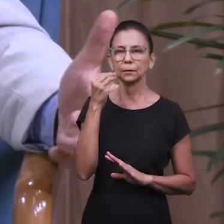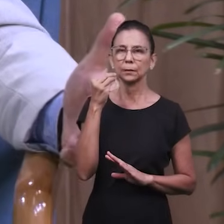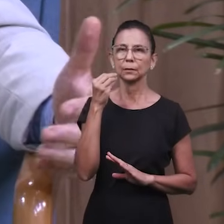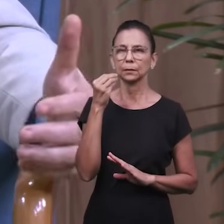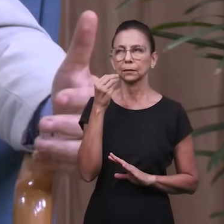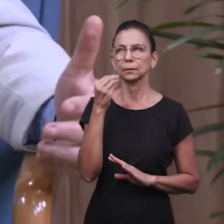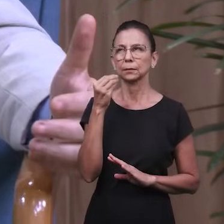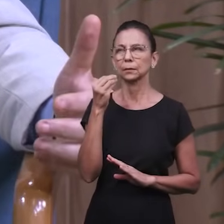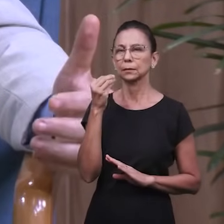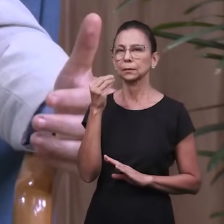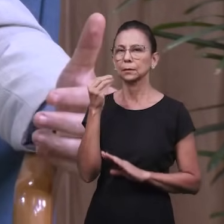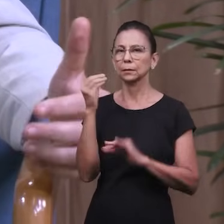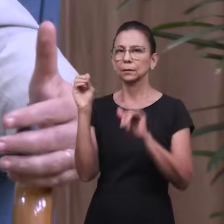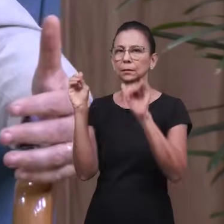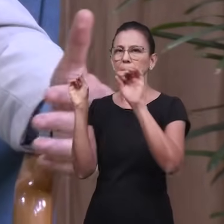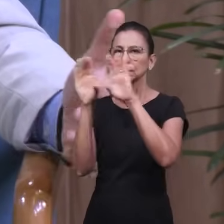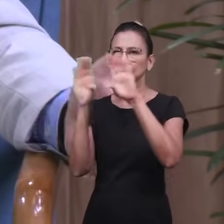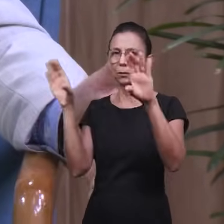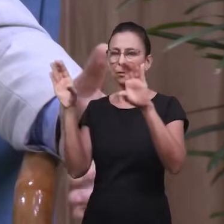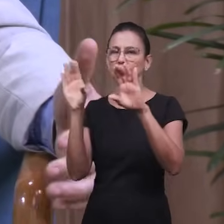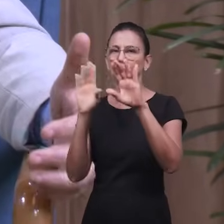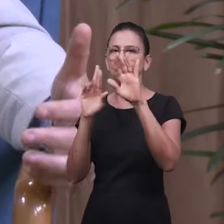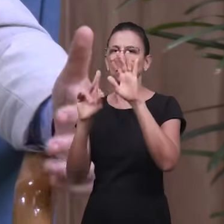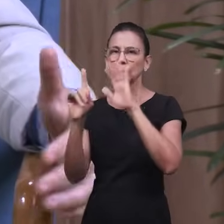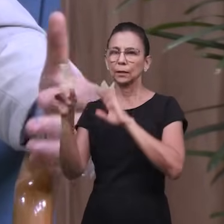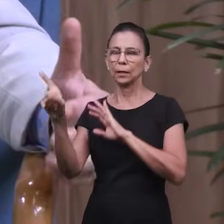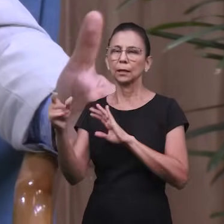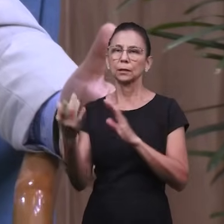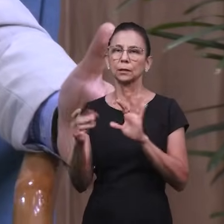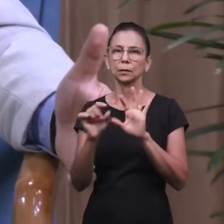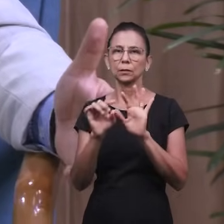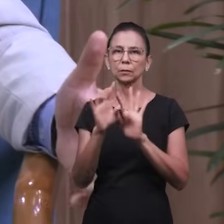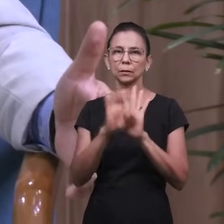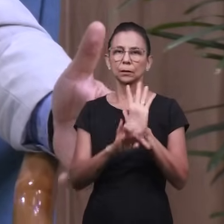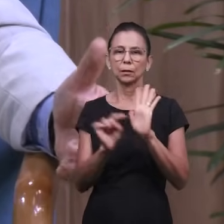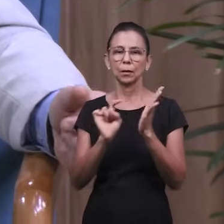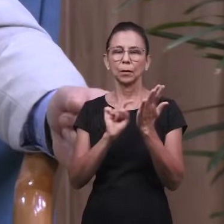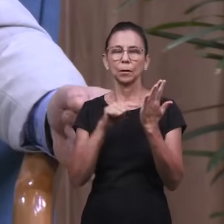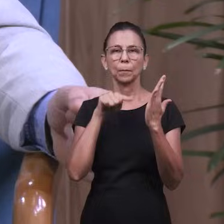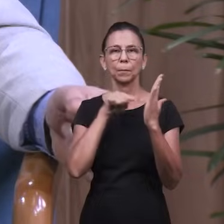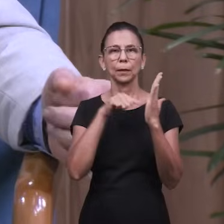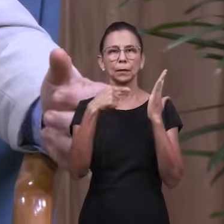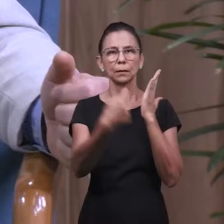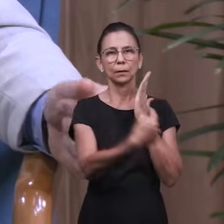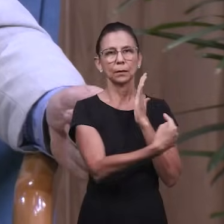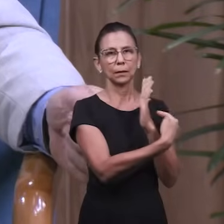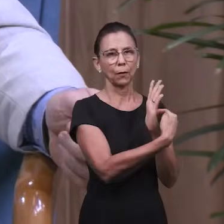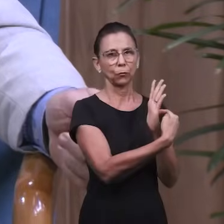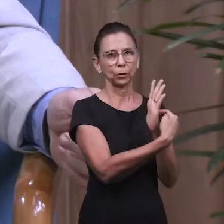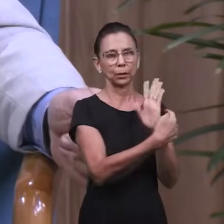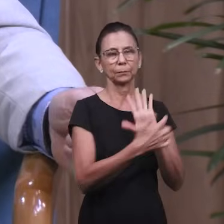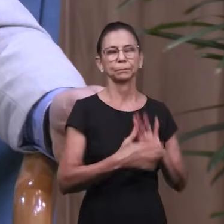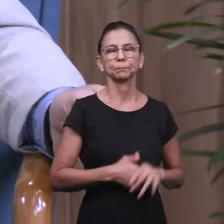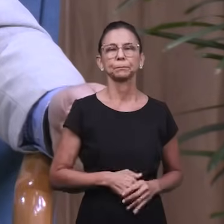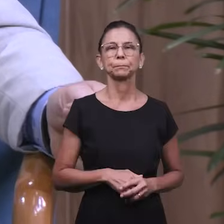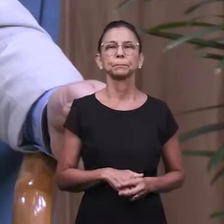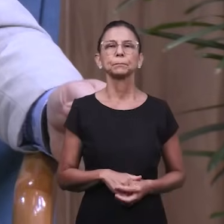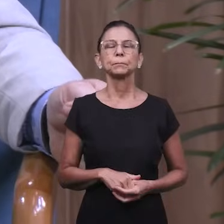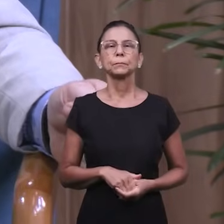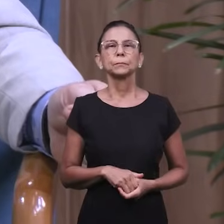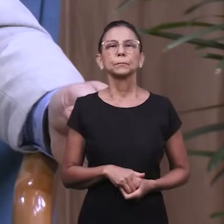metáforas, né? Ou seja, há simbolismos muito maravilhosos nisso aí. O que você pode comentar,